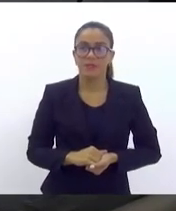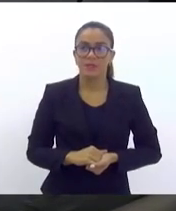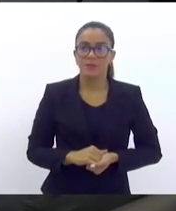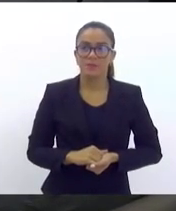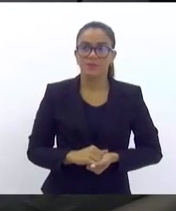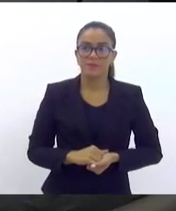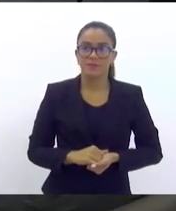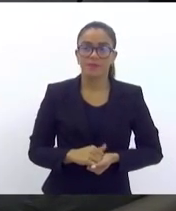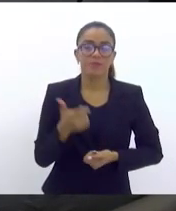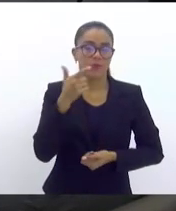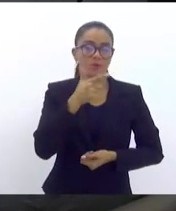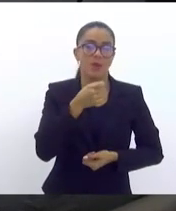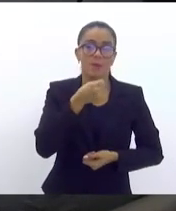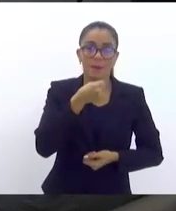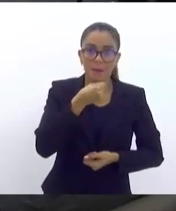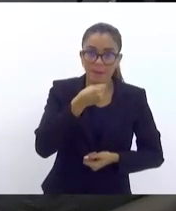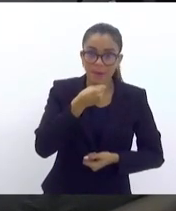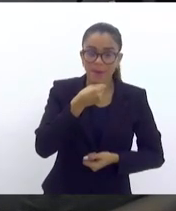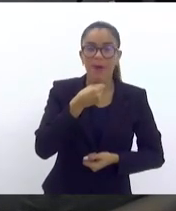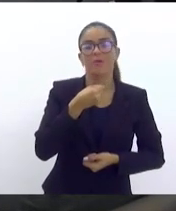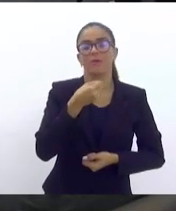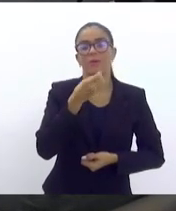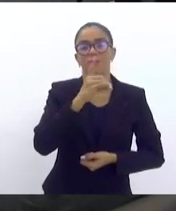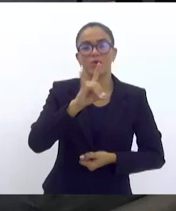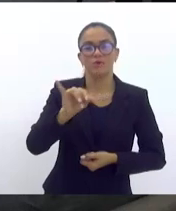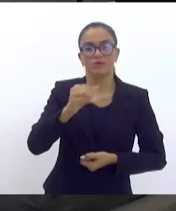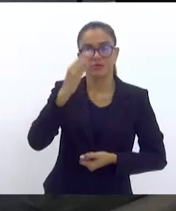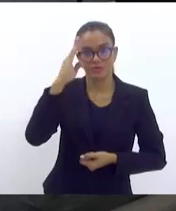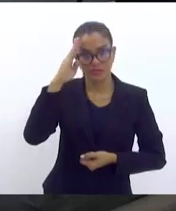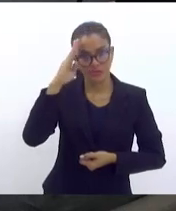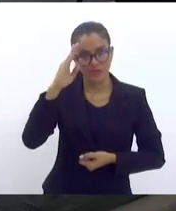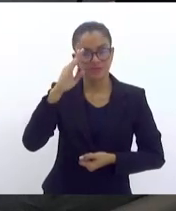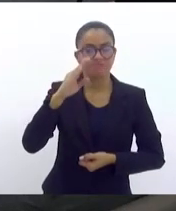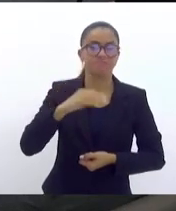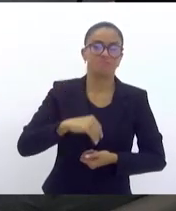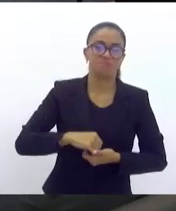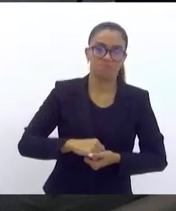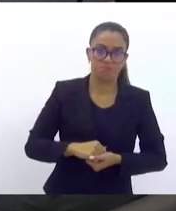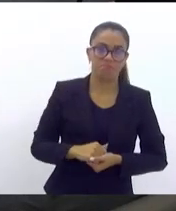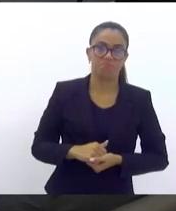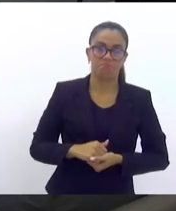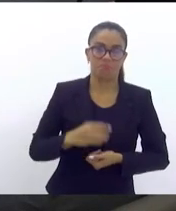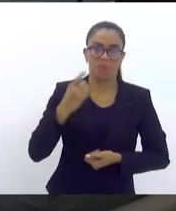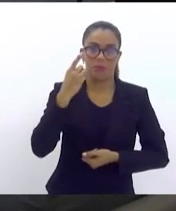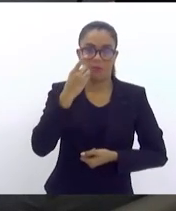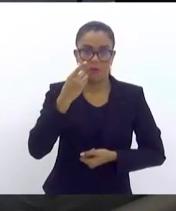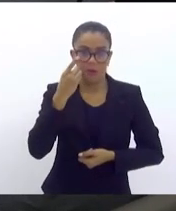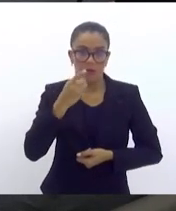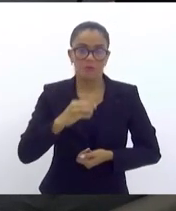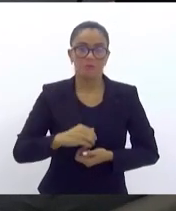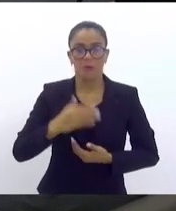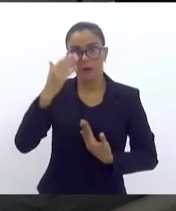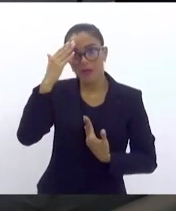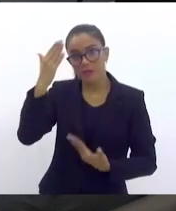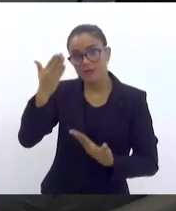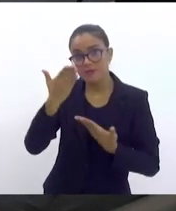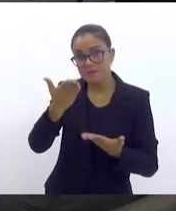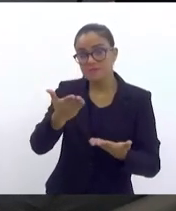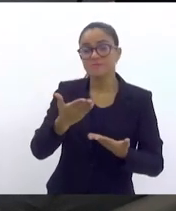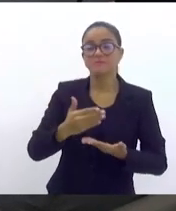só abrir aqui abrir bom dia bom dia Deputado Daniel Na verdade eu agradeço a vossa excelência